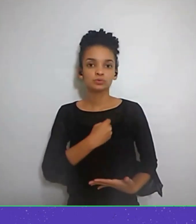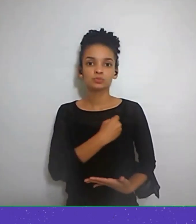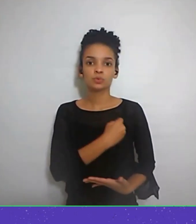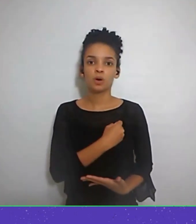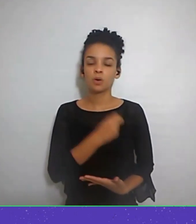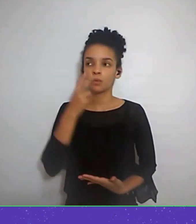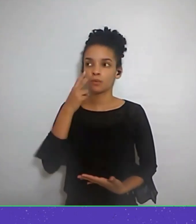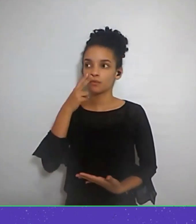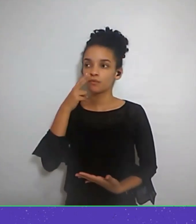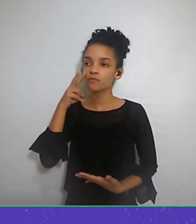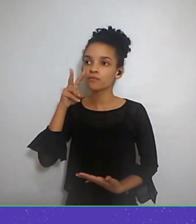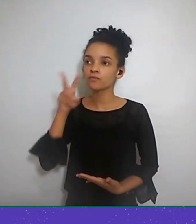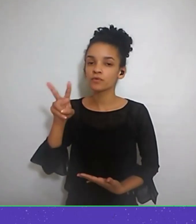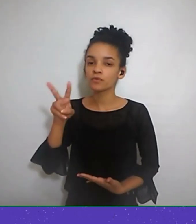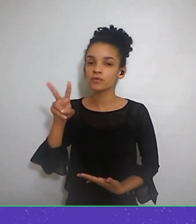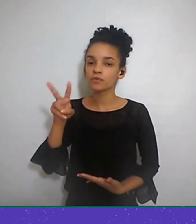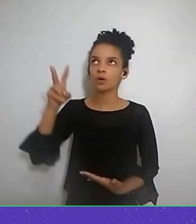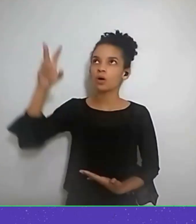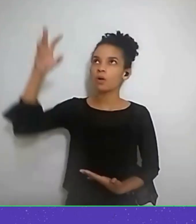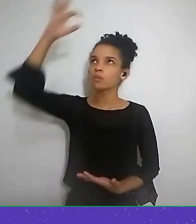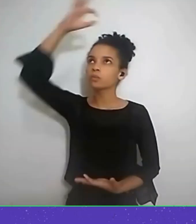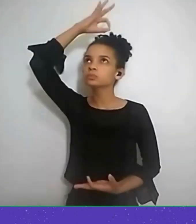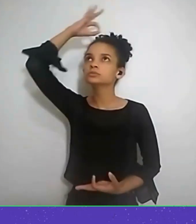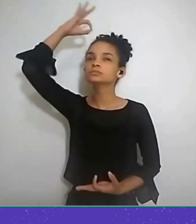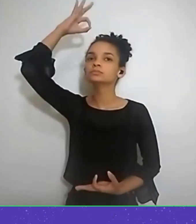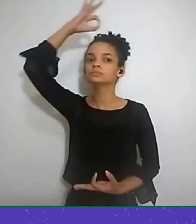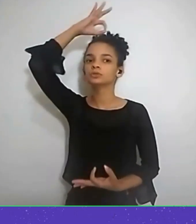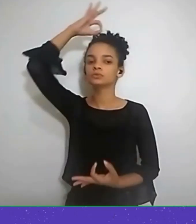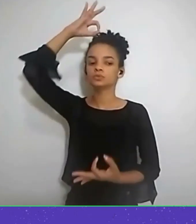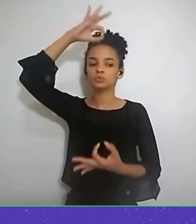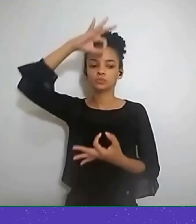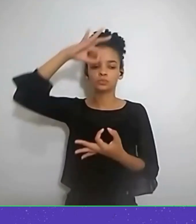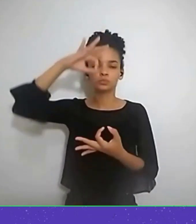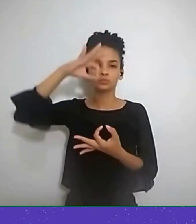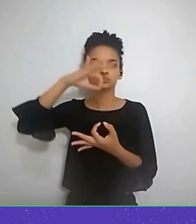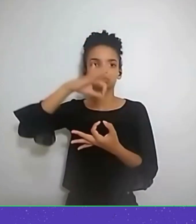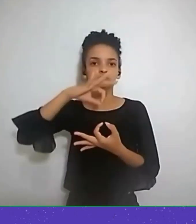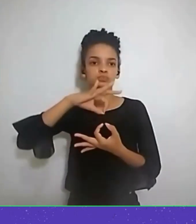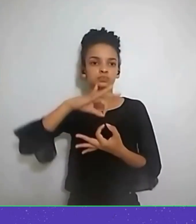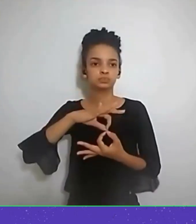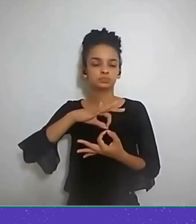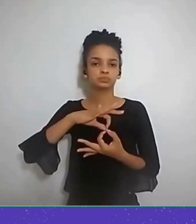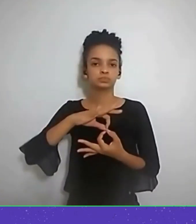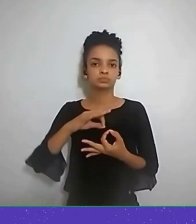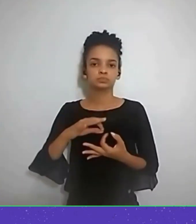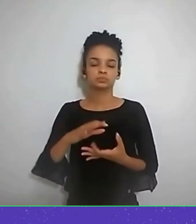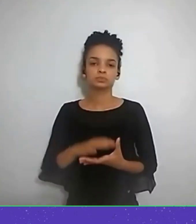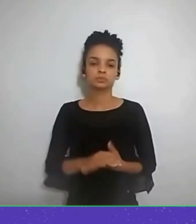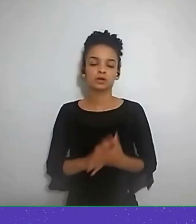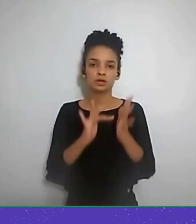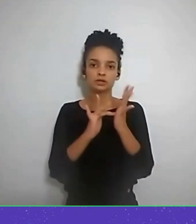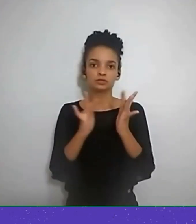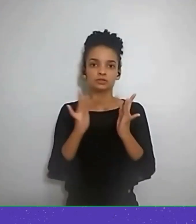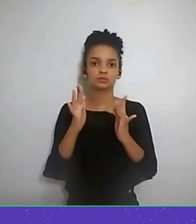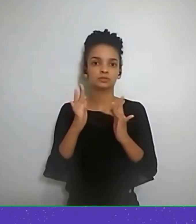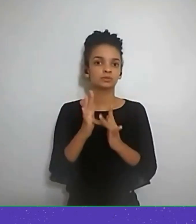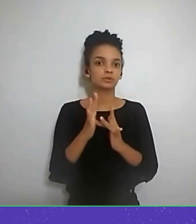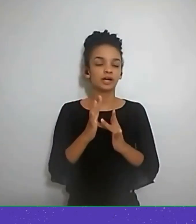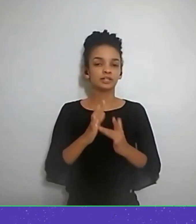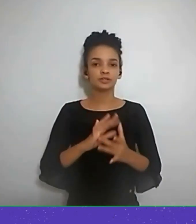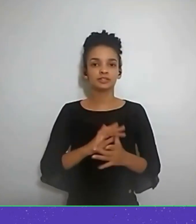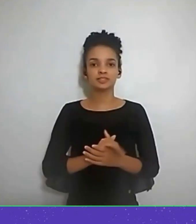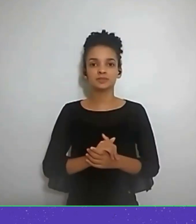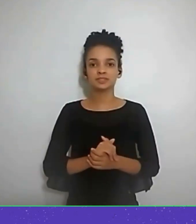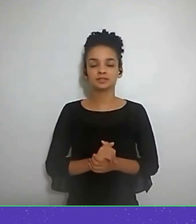Espírito de Deus descendo como pomba vindo sobre Jesus, e uma voz dos céus que dizia: esse é o meu filho